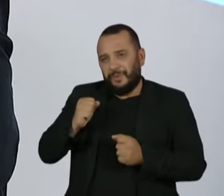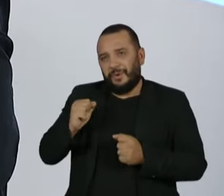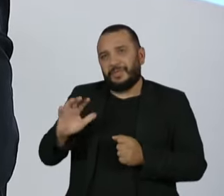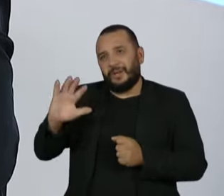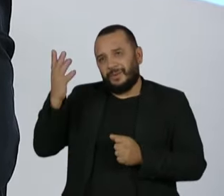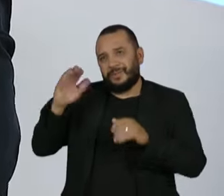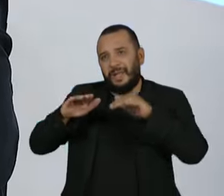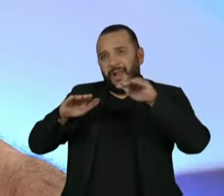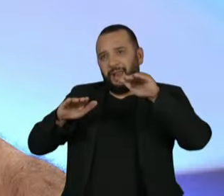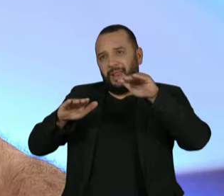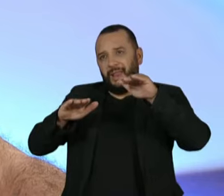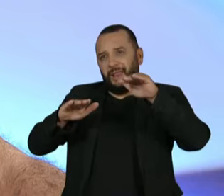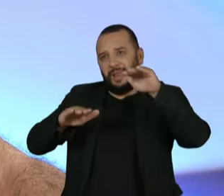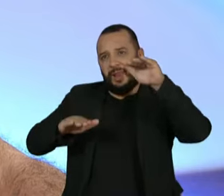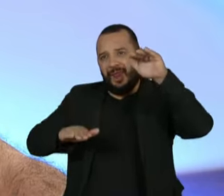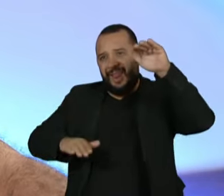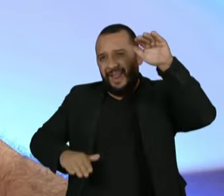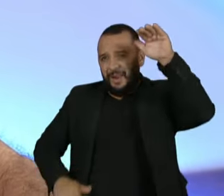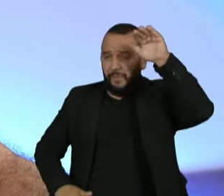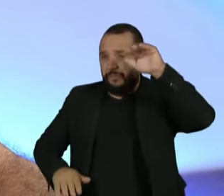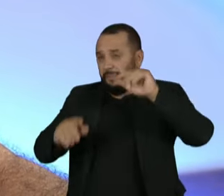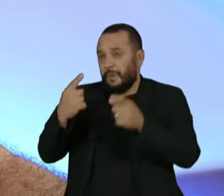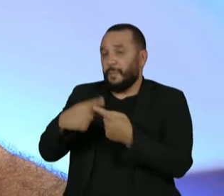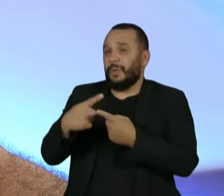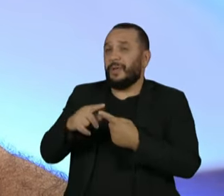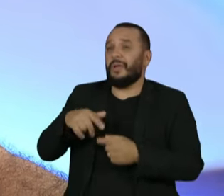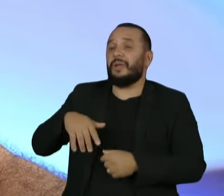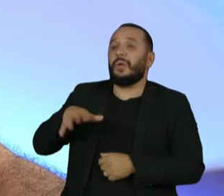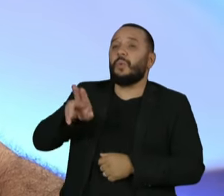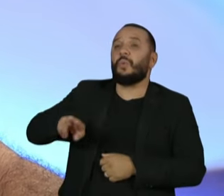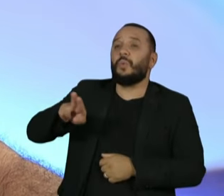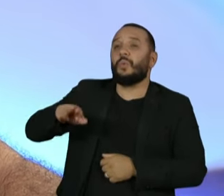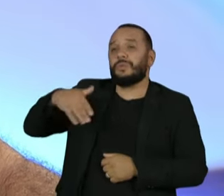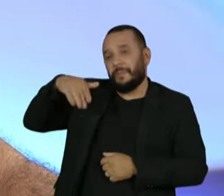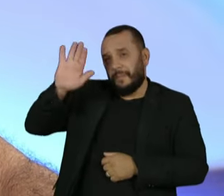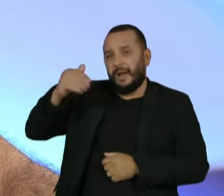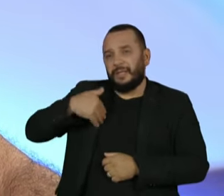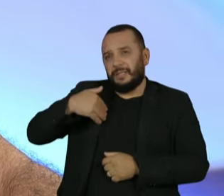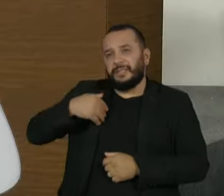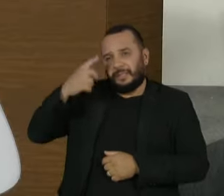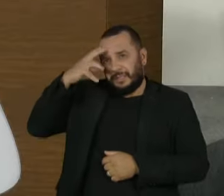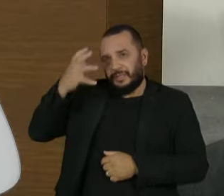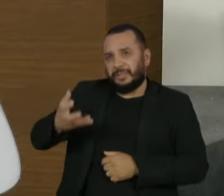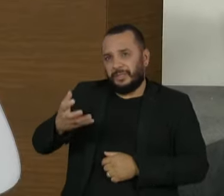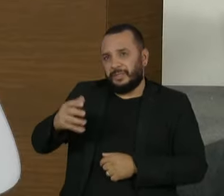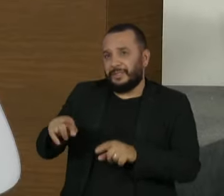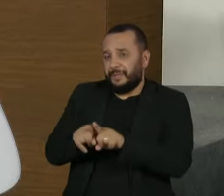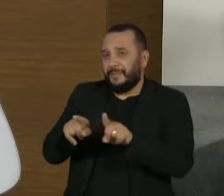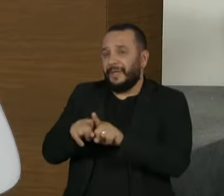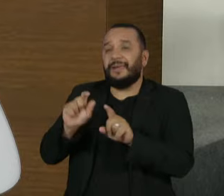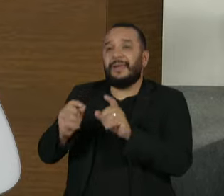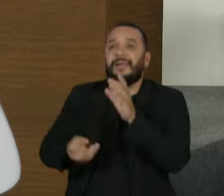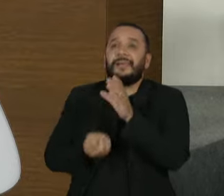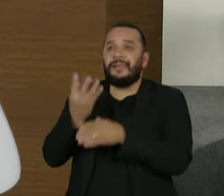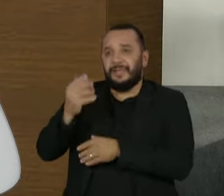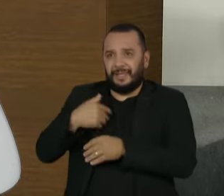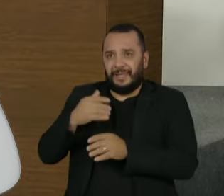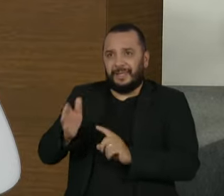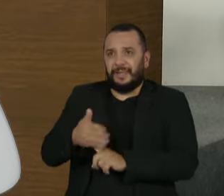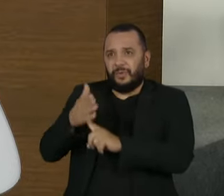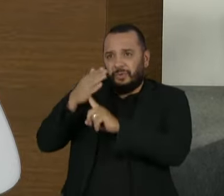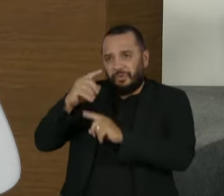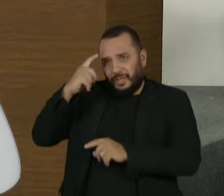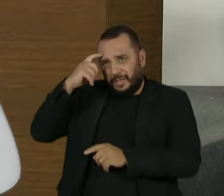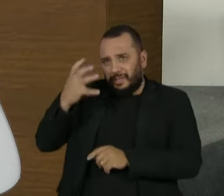quem são os maiores beneficiários dessa tecnologia hoje não só quem aplica mas principalmente quem cria Essas tecnologias e quem tá criando as